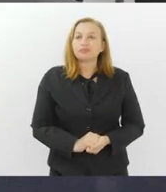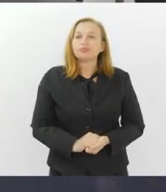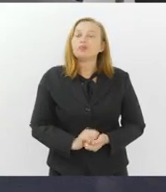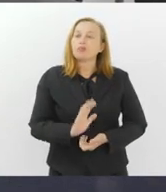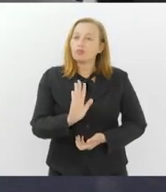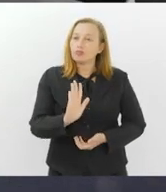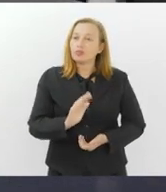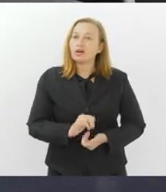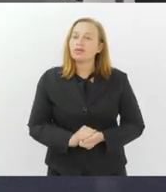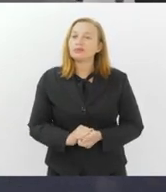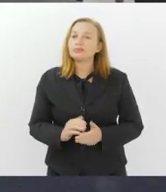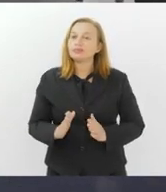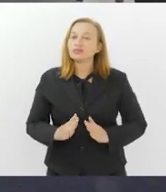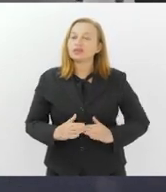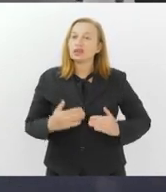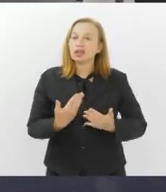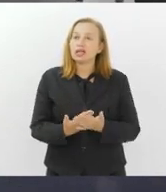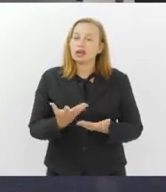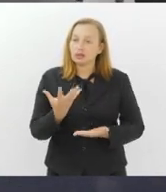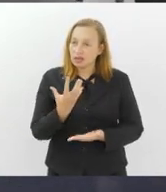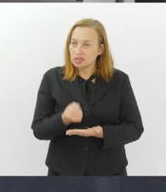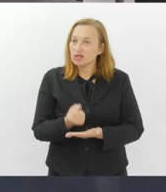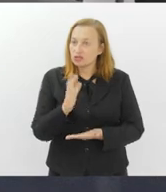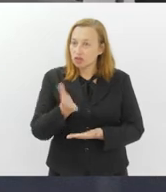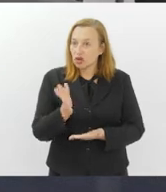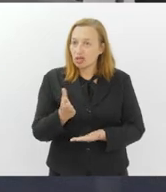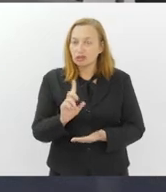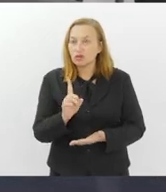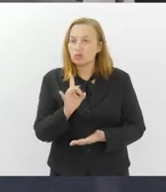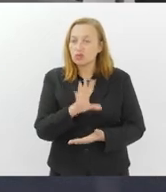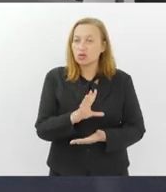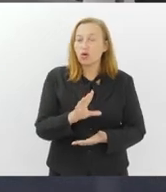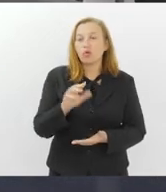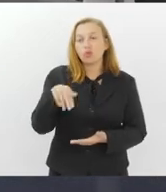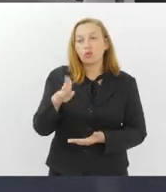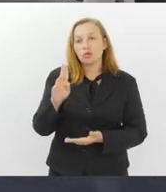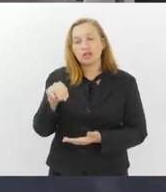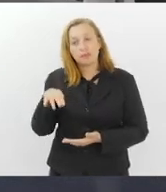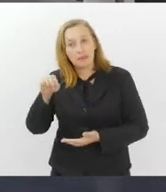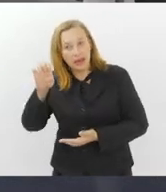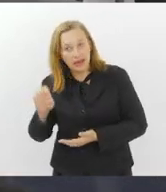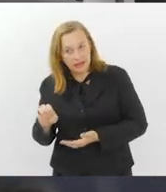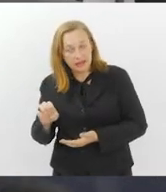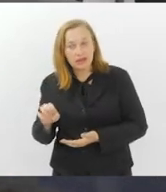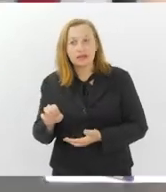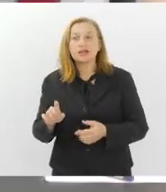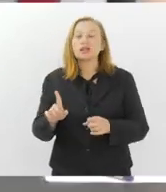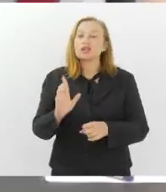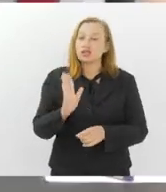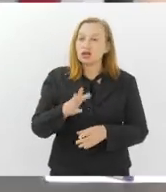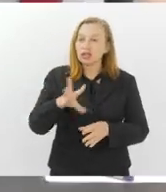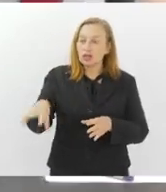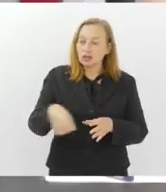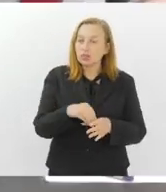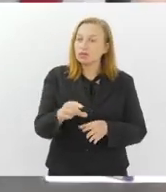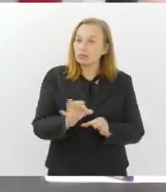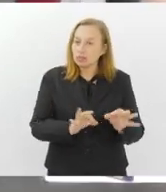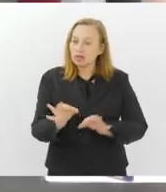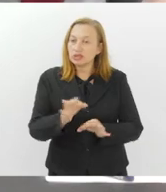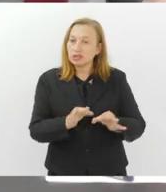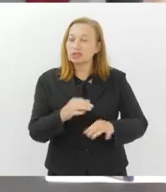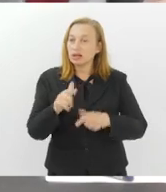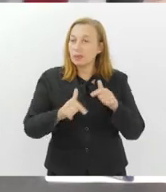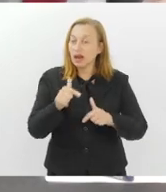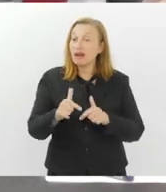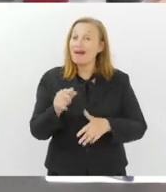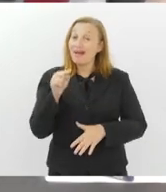Requerimento já acatado, até porque não só a Unimed Ferj, mas outras instituições já constam no plano de trabalho. Então, já está. É que aqui a